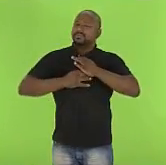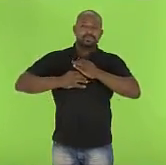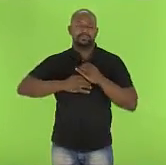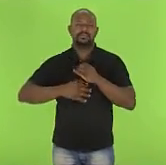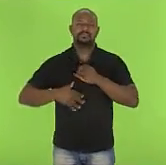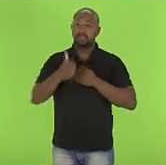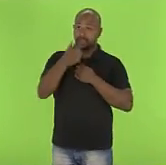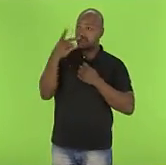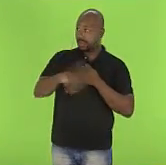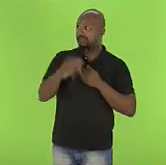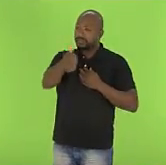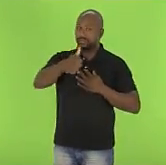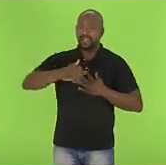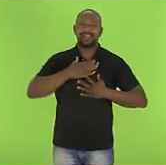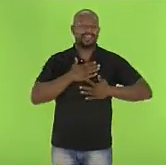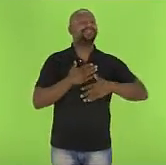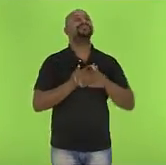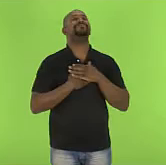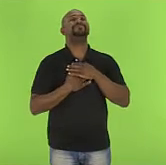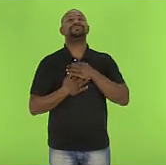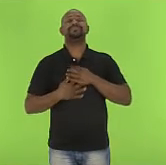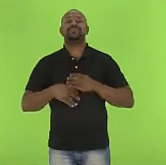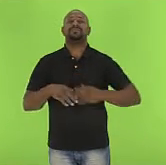isso. Tá valendo já, não tá?